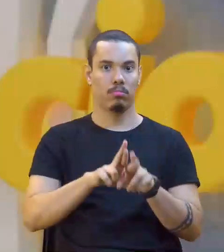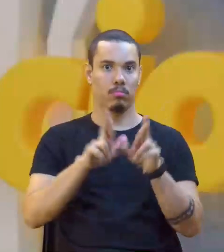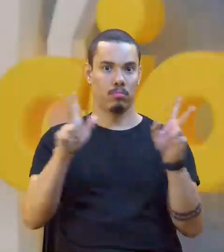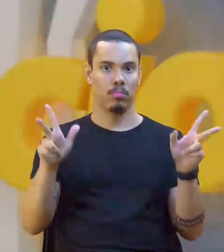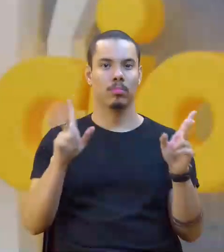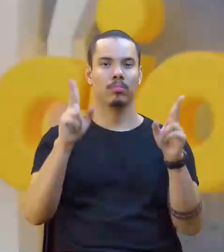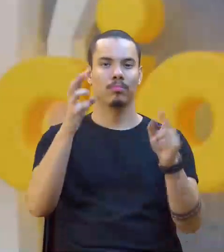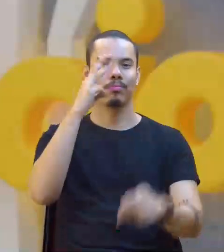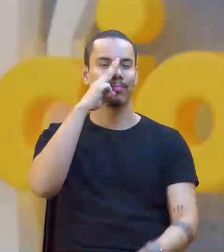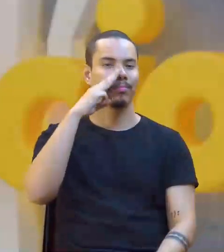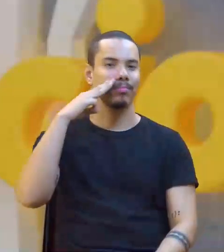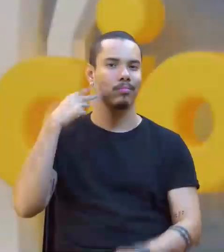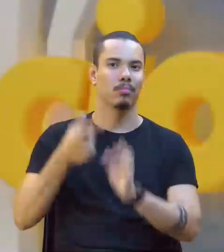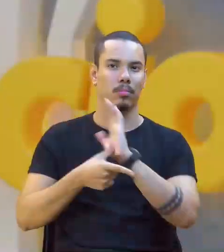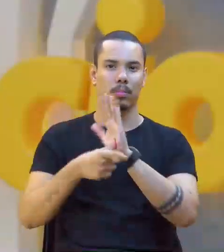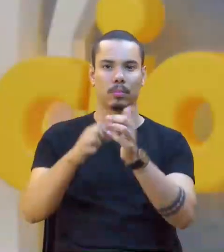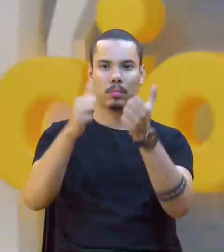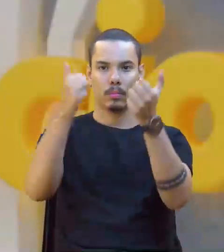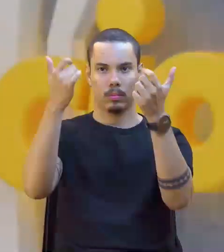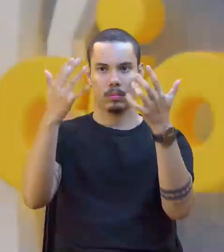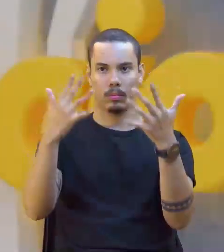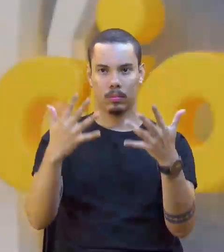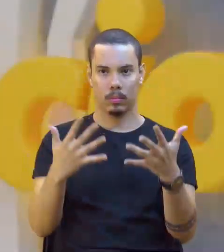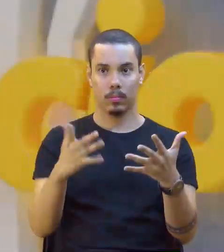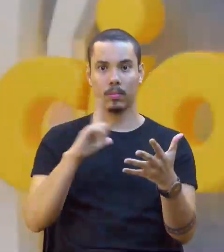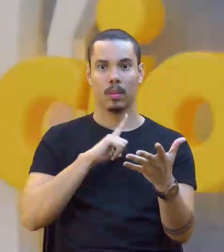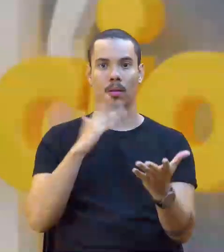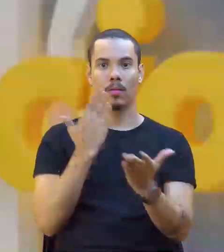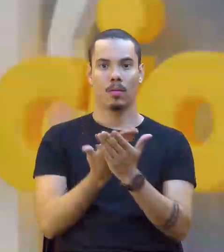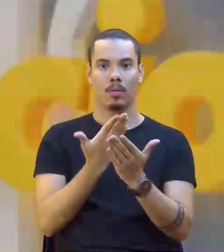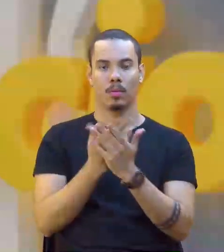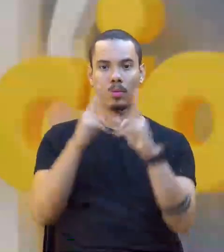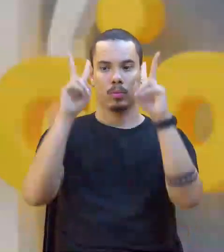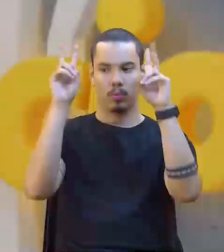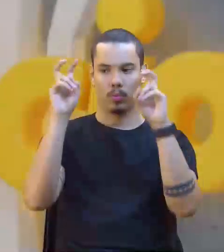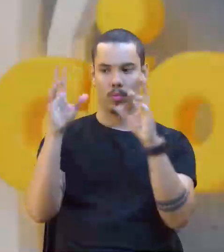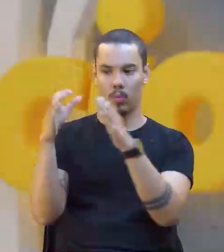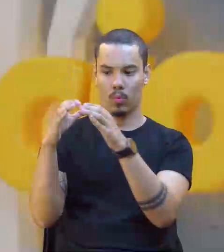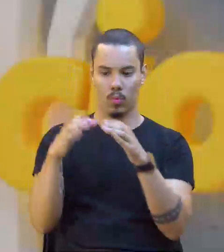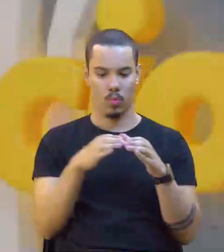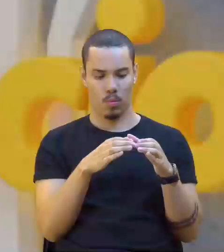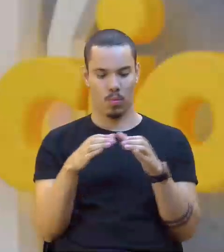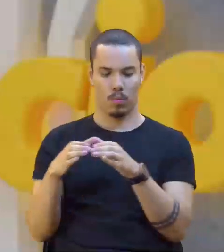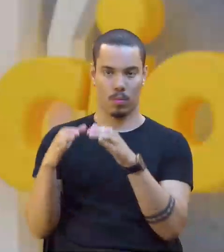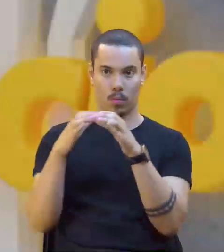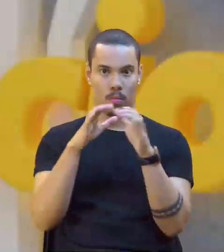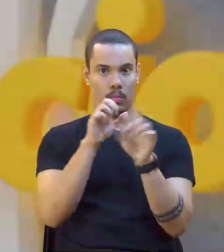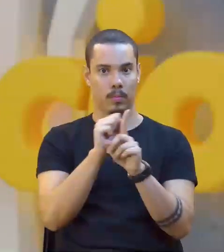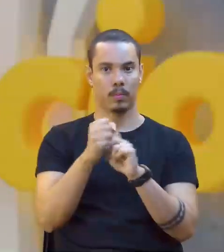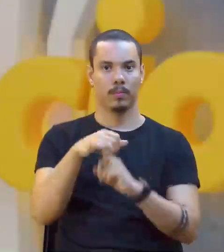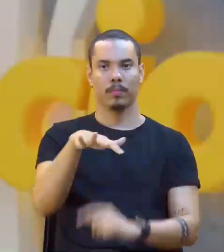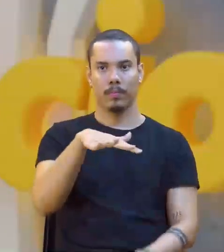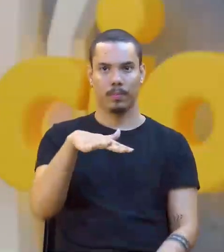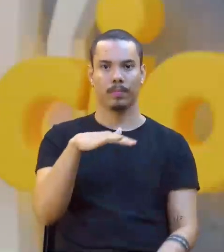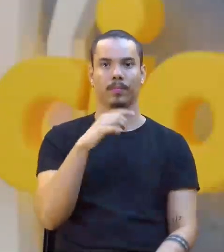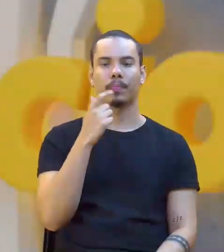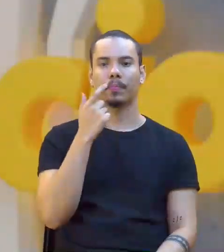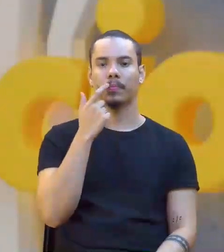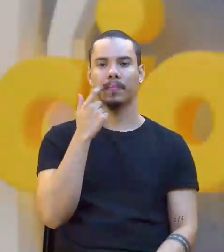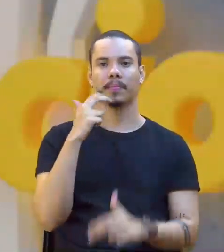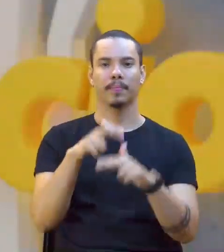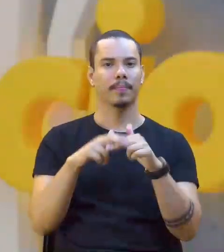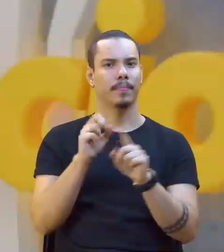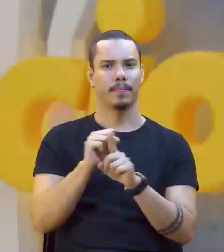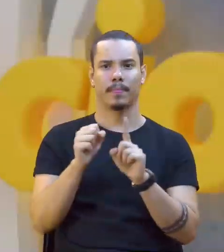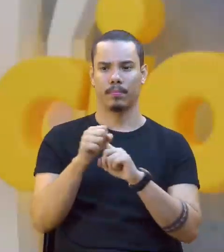né, que teve esse estudo sobre as classes sociais. Então, olha, a sociedade, ela se divide em